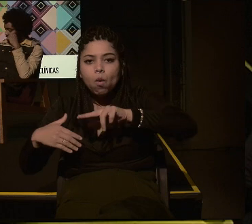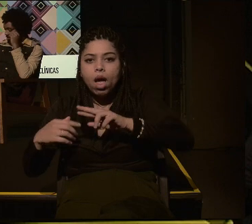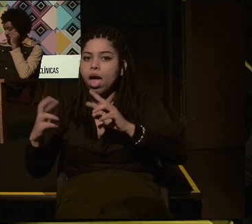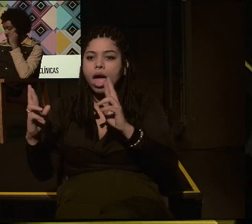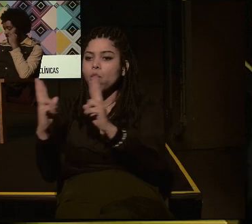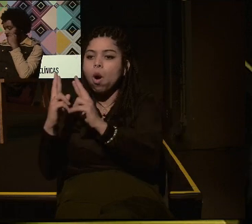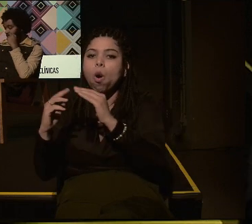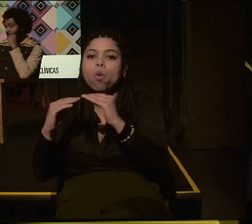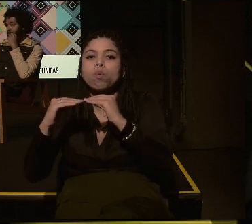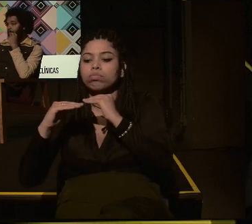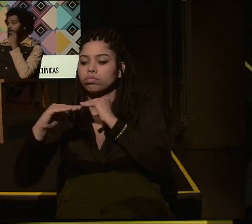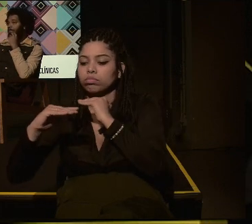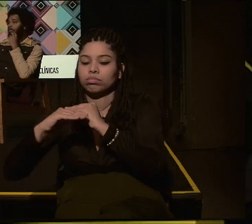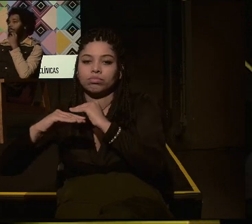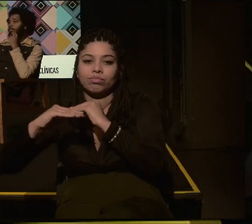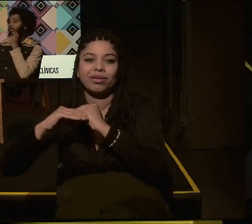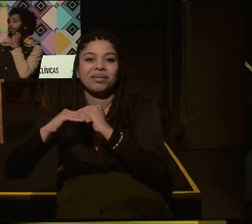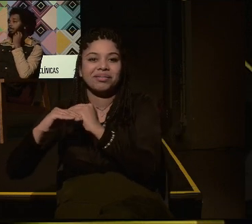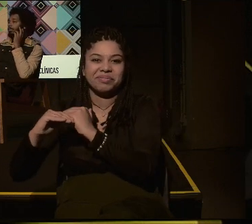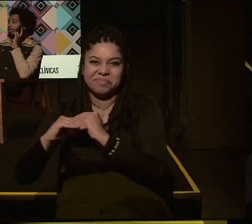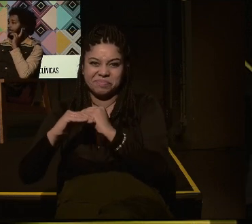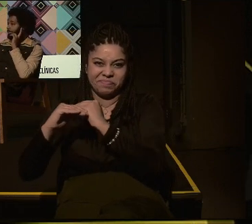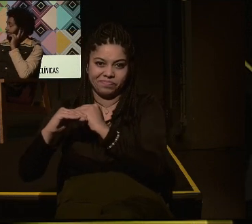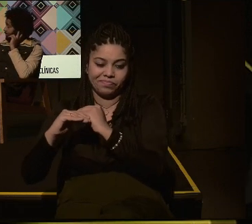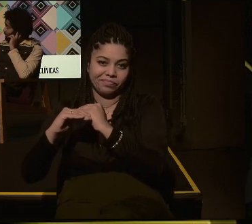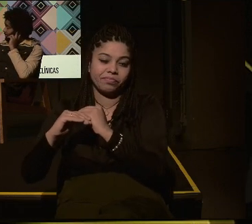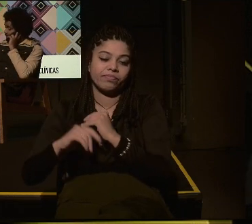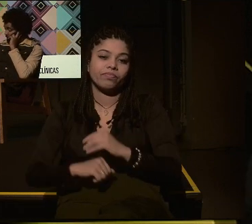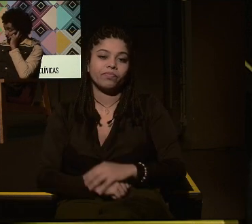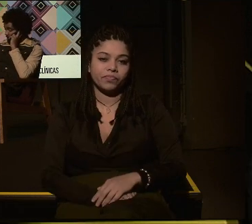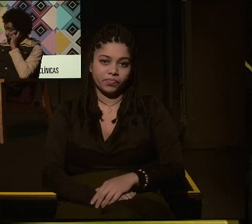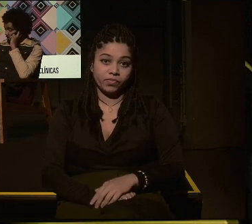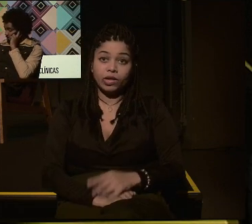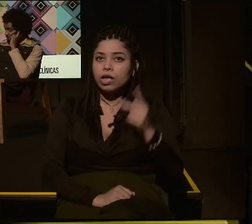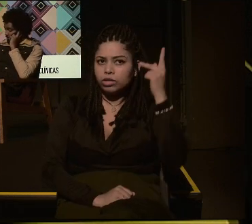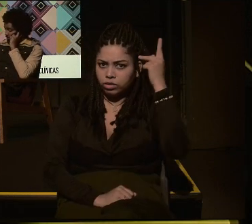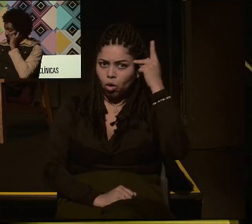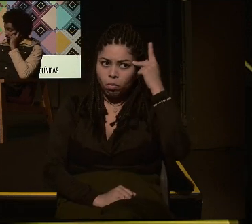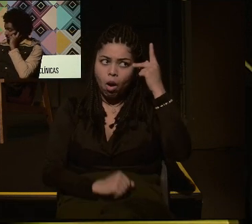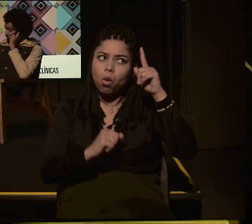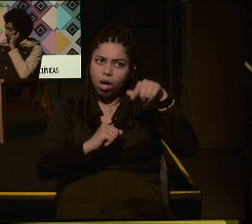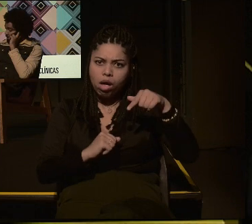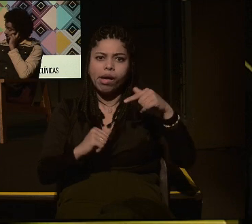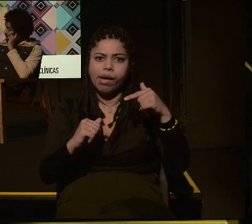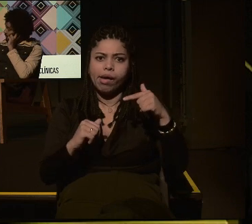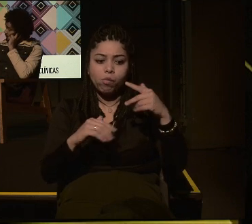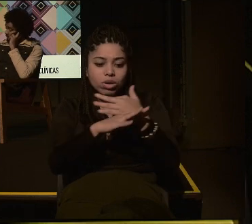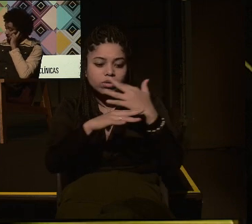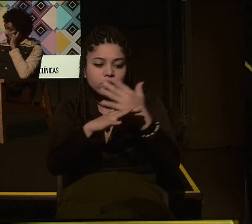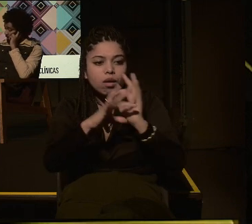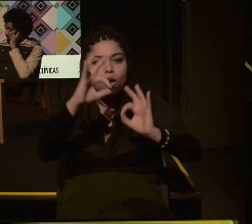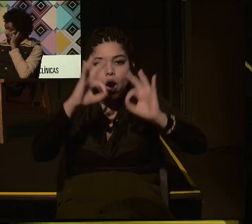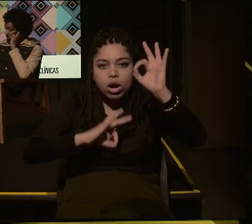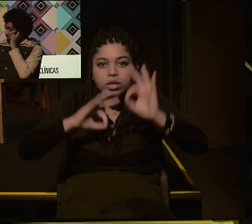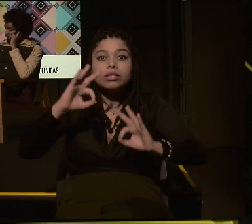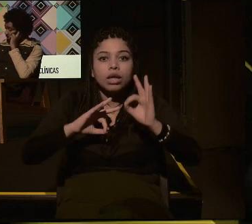território meio. Numa cidade organizada como São Paulo, um território meio é um território suspenso.